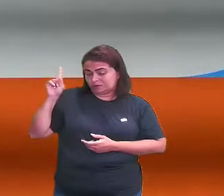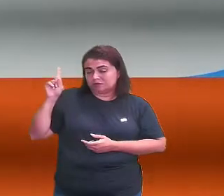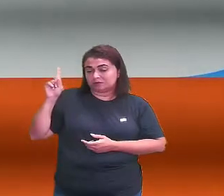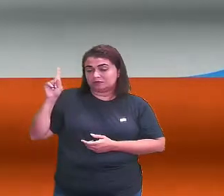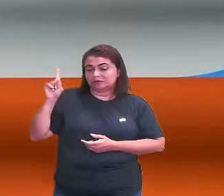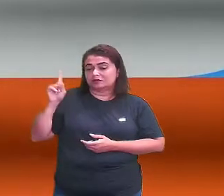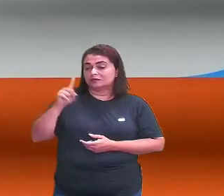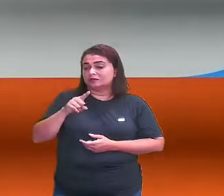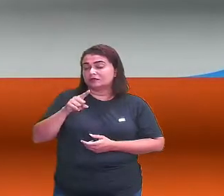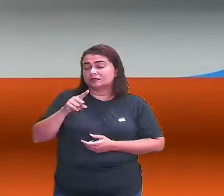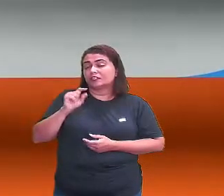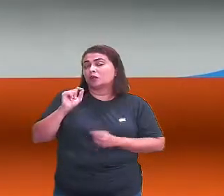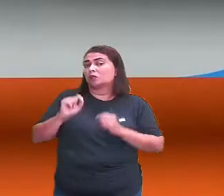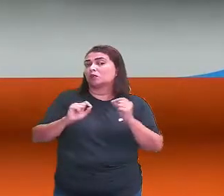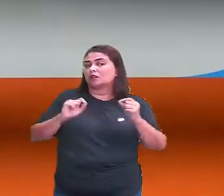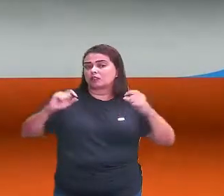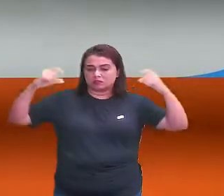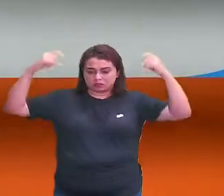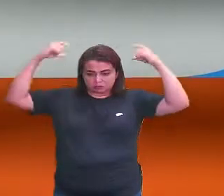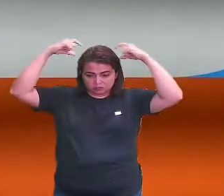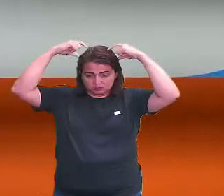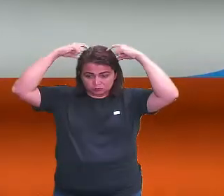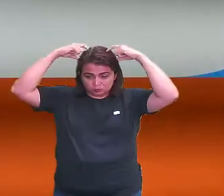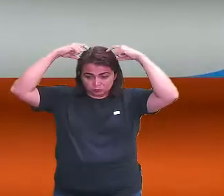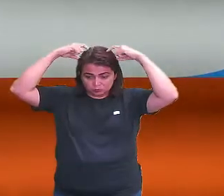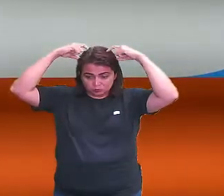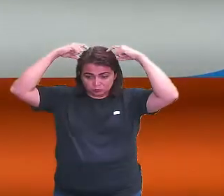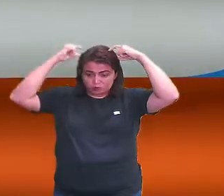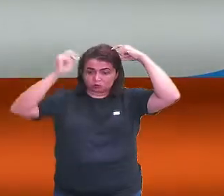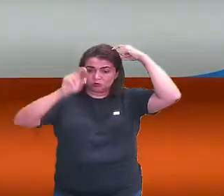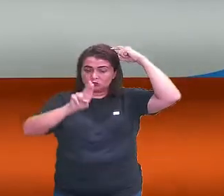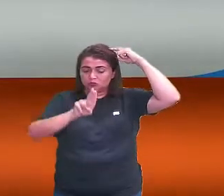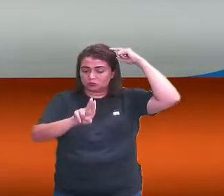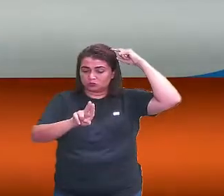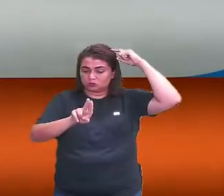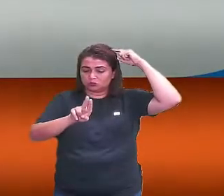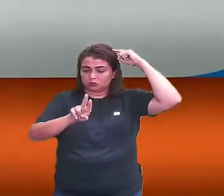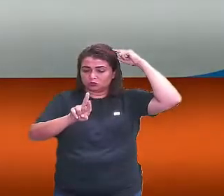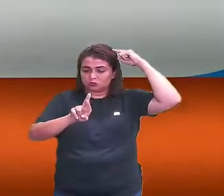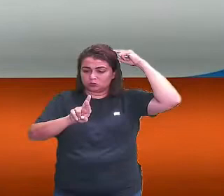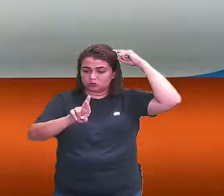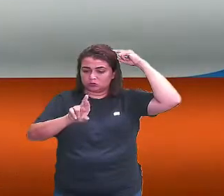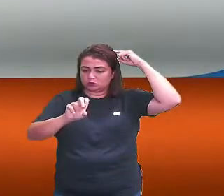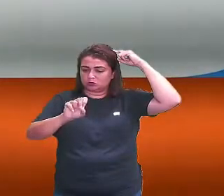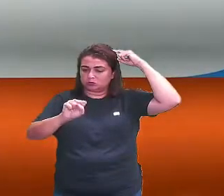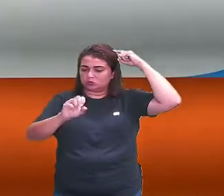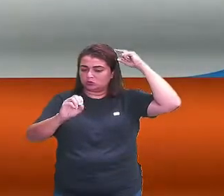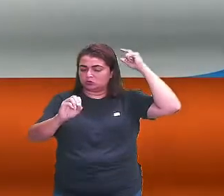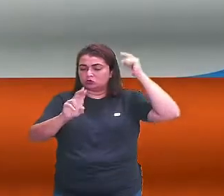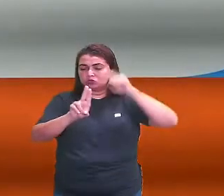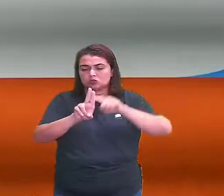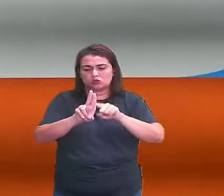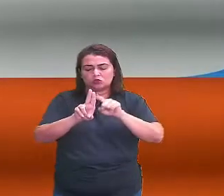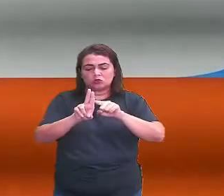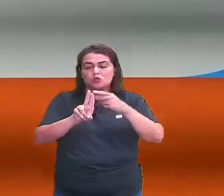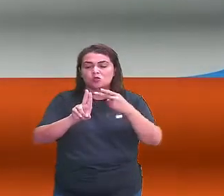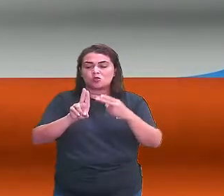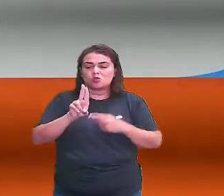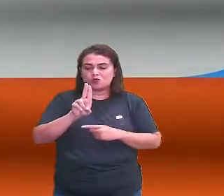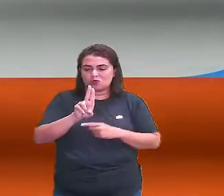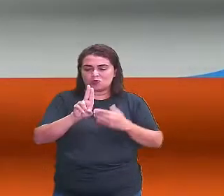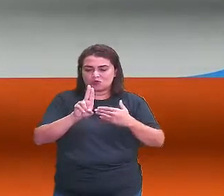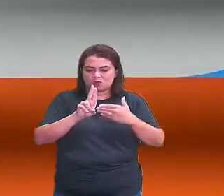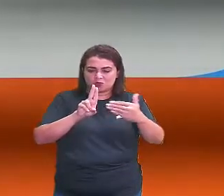ele é um urso, que começa com U também. Douglas quer um abraço, é o nome da nossa história de hoje, tá bom?